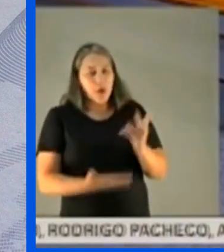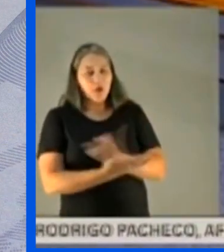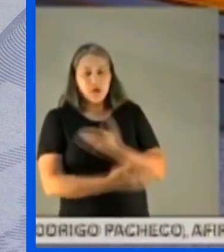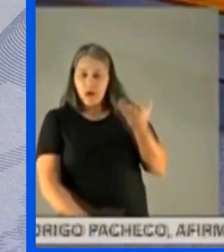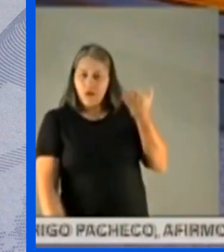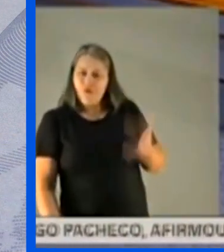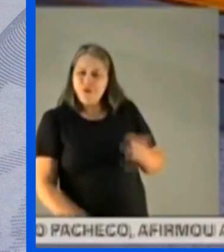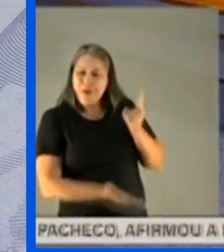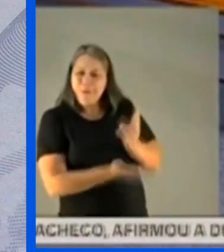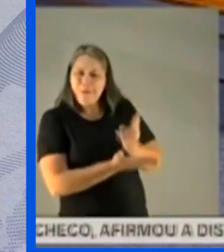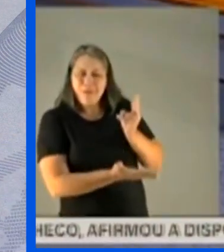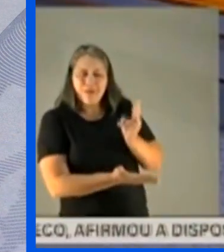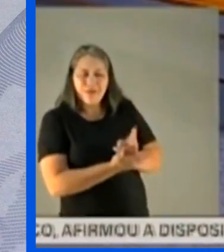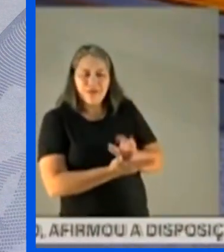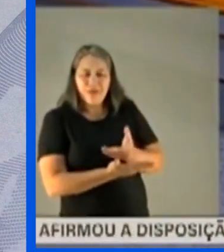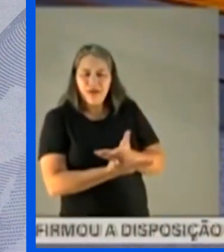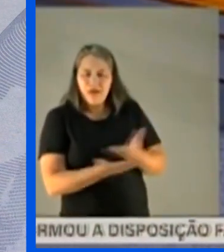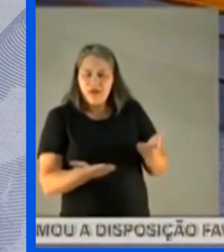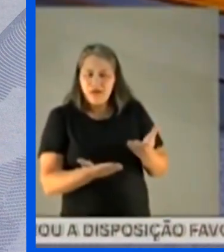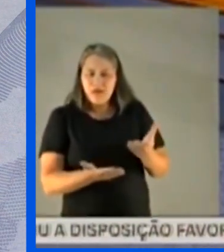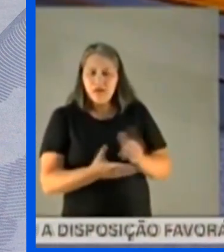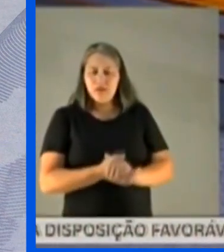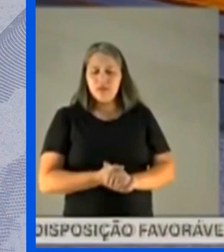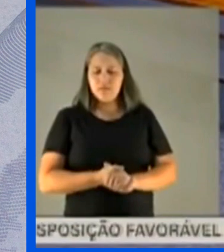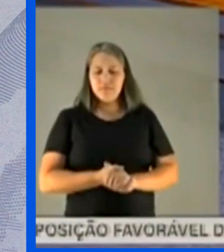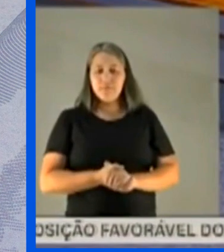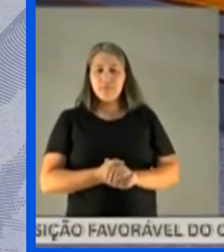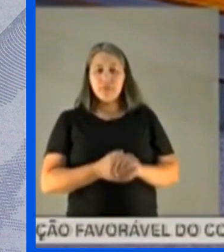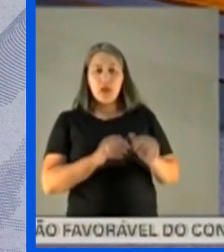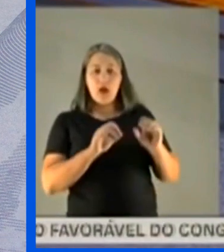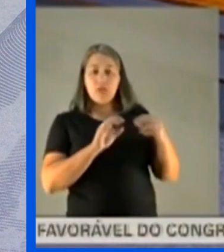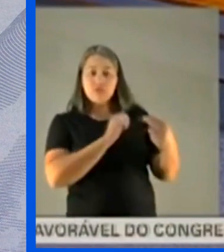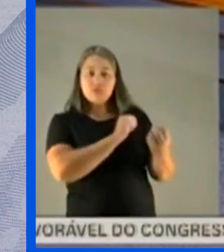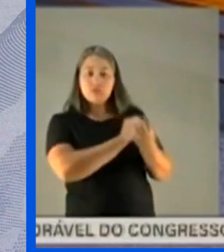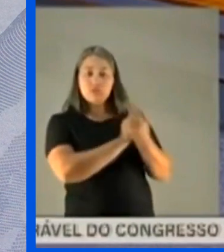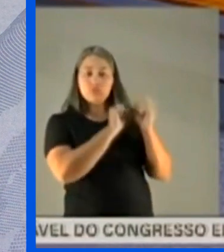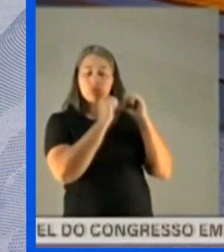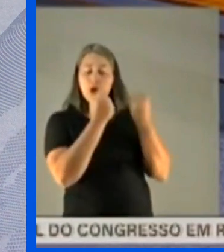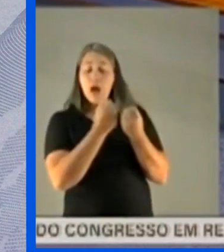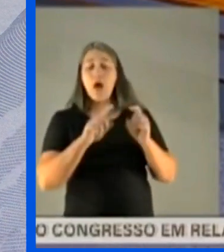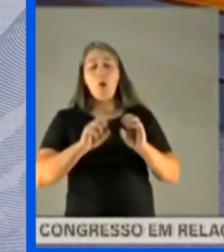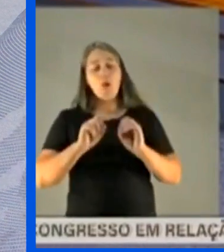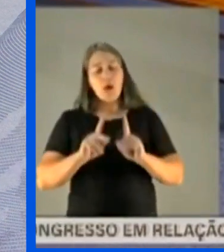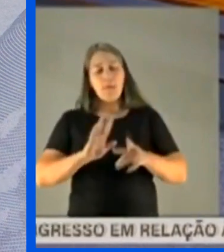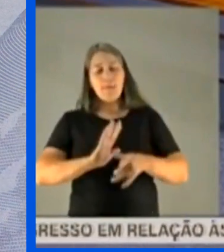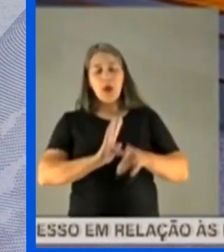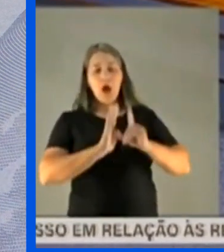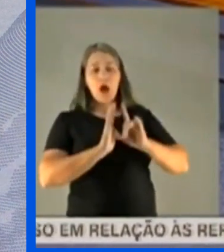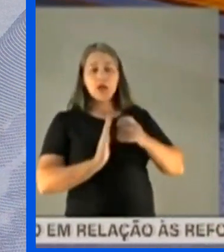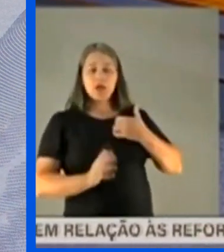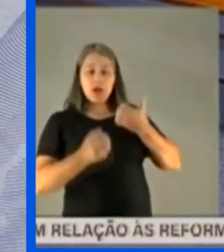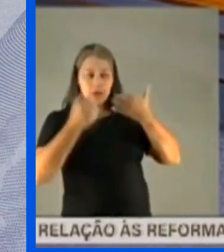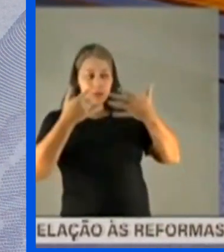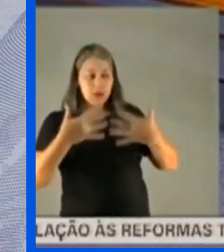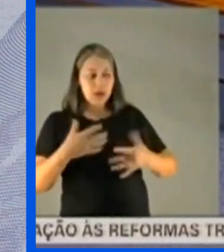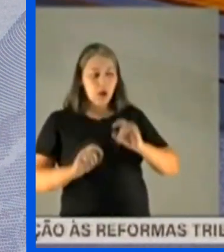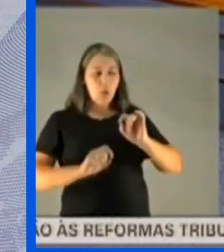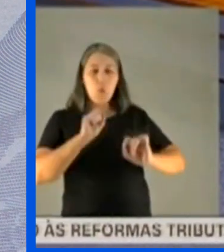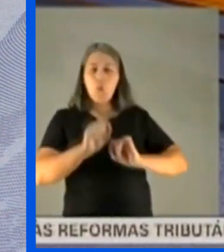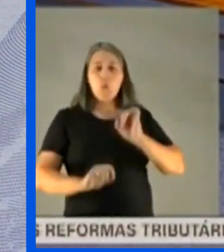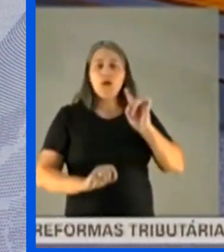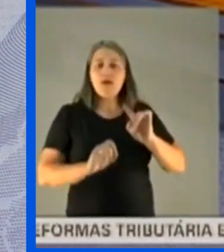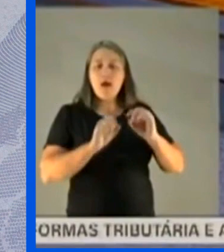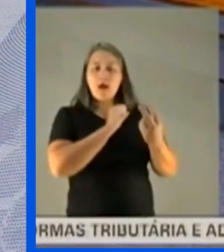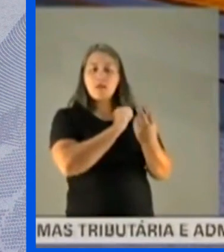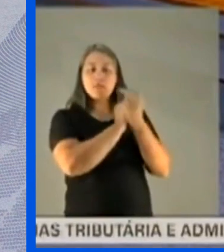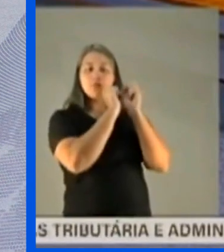Senhoria mantém essa posição de defesa da imunidade de rebanho? Antes eu quero esclarecer o que, que é a imunidade de rebanho. Imunidade de